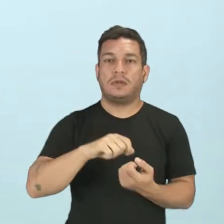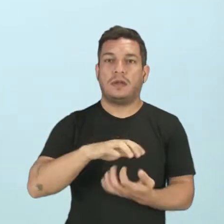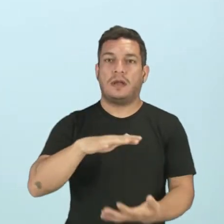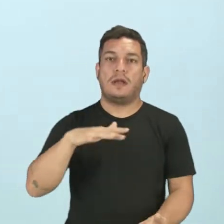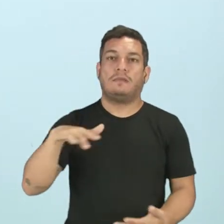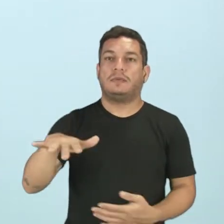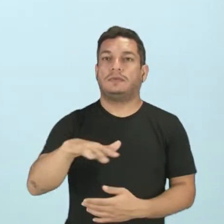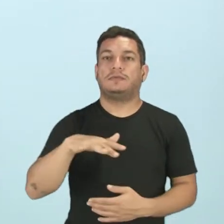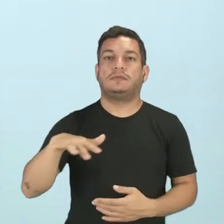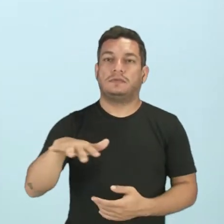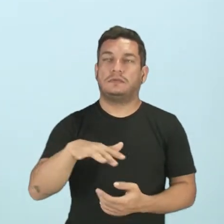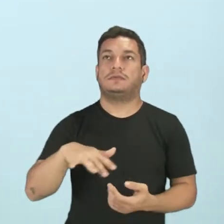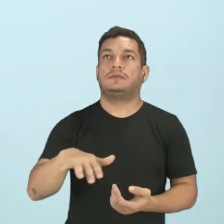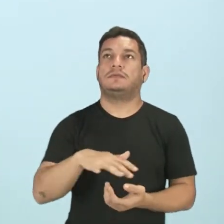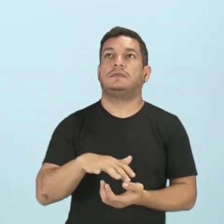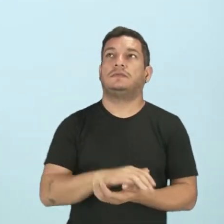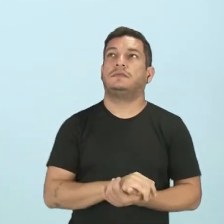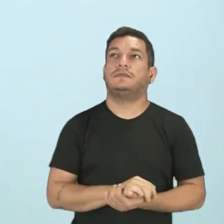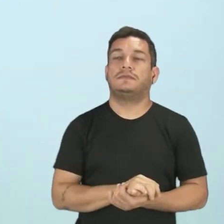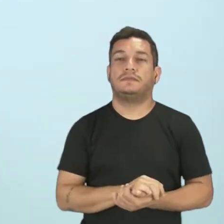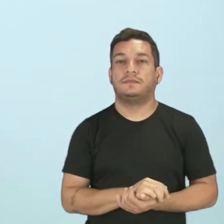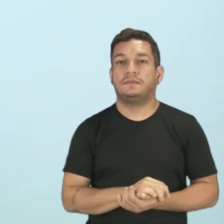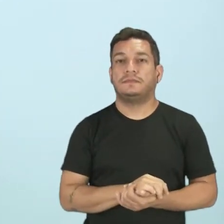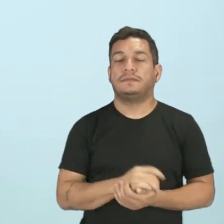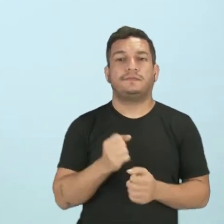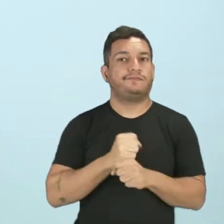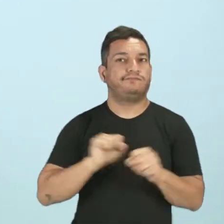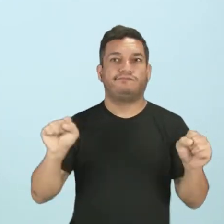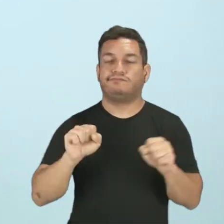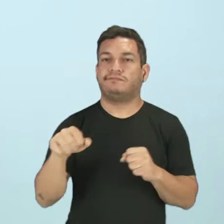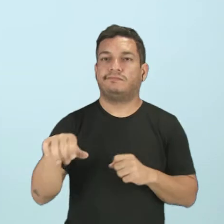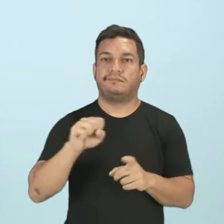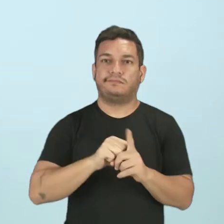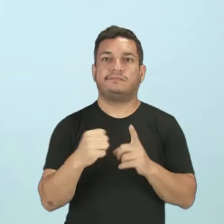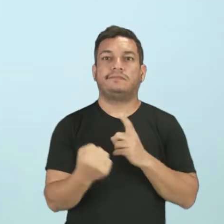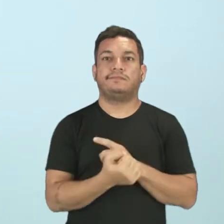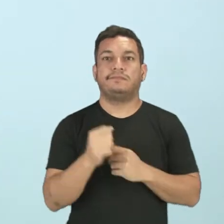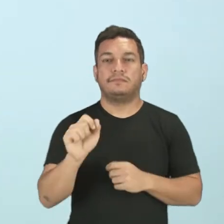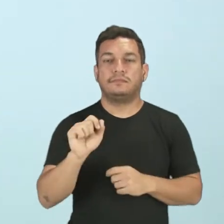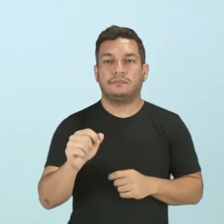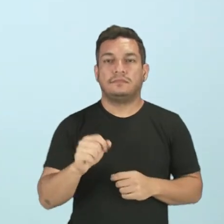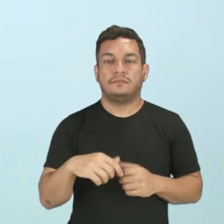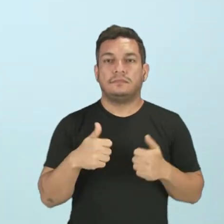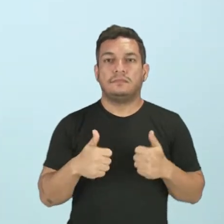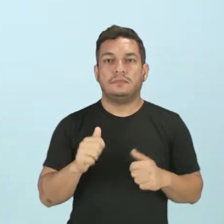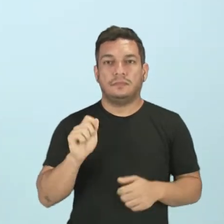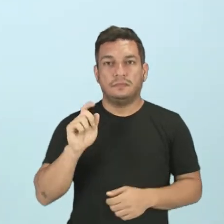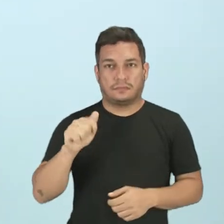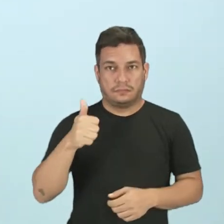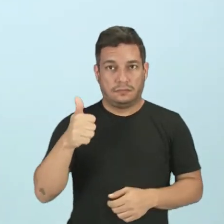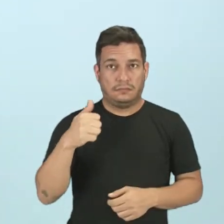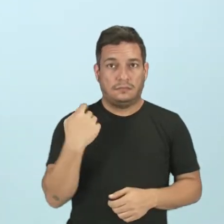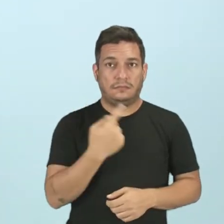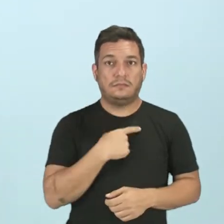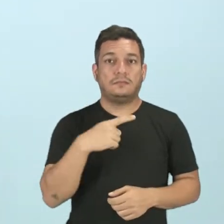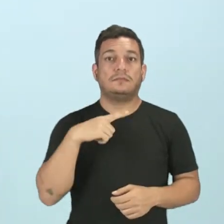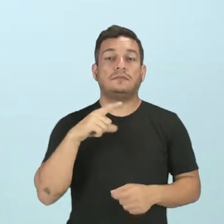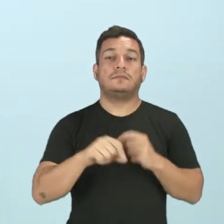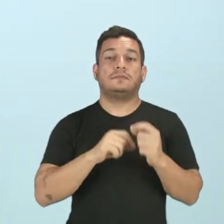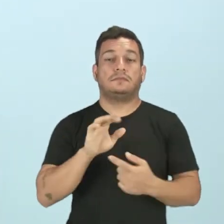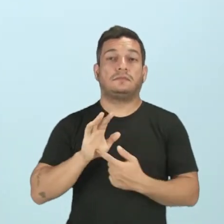povo. Então, é impossível, numa sociedade minimamente civilizada, que a gente não trate